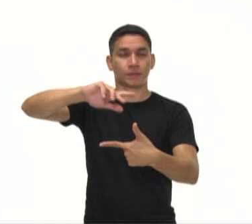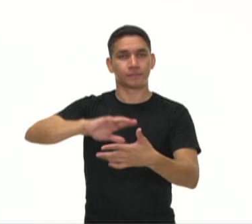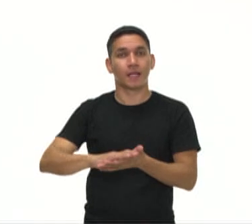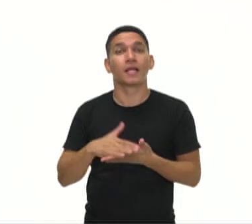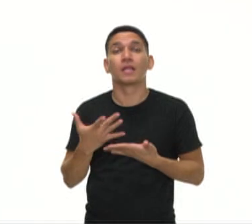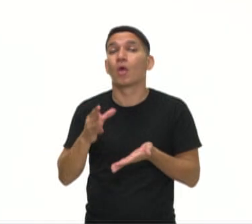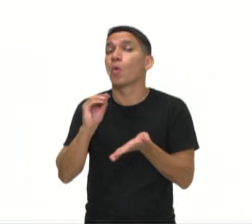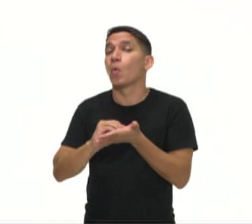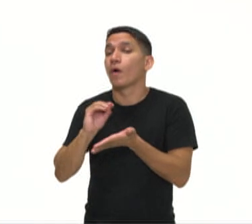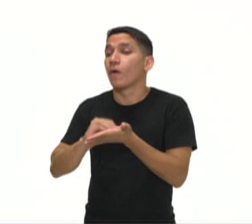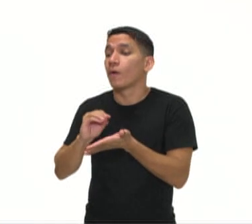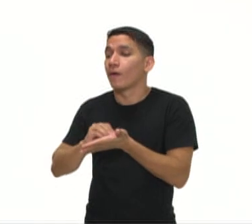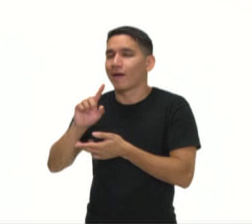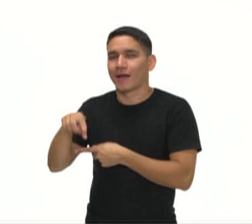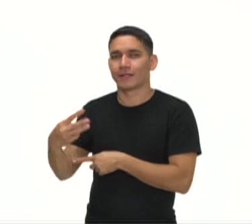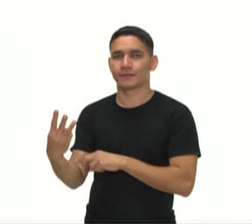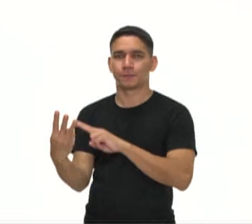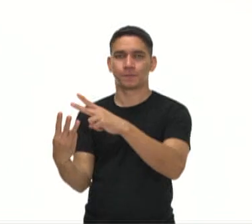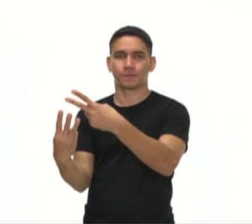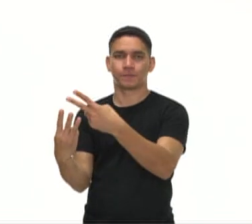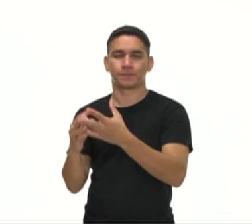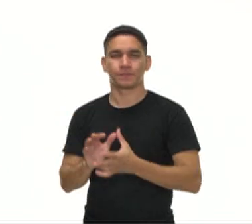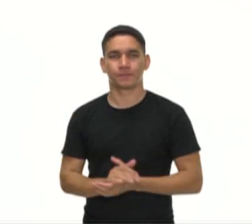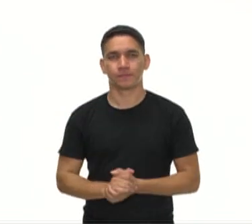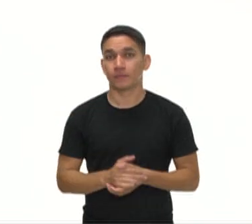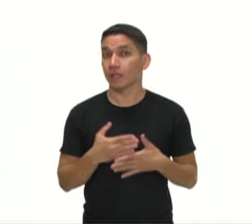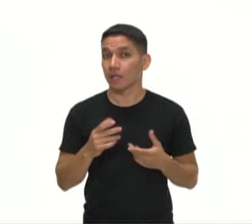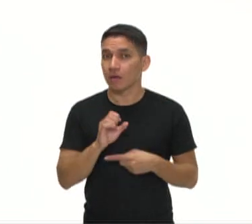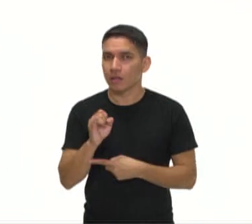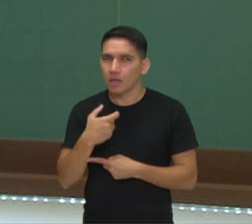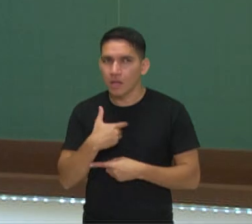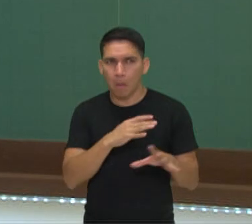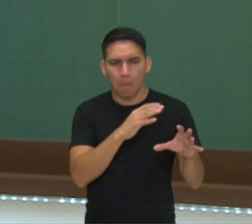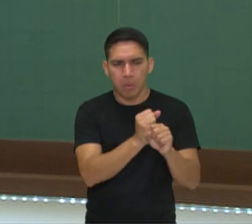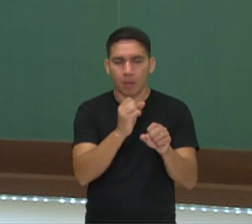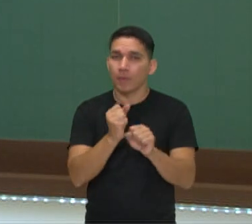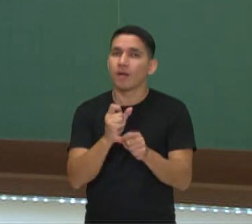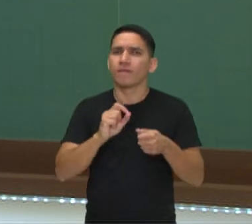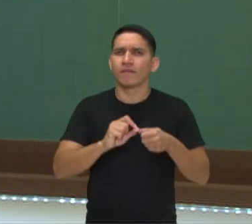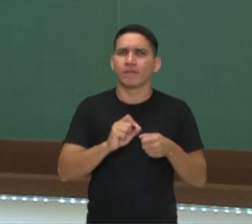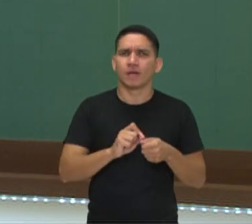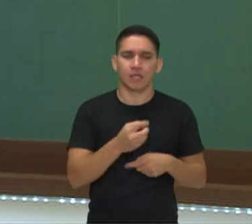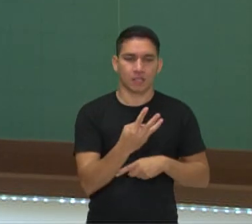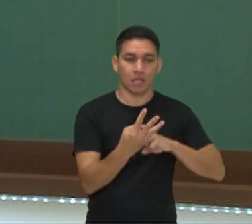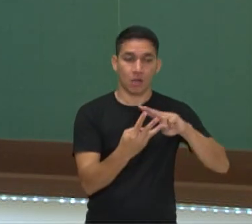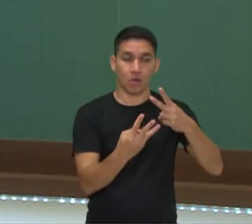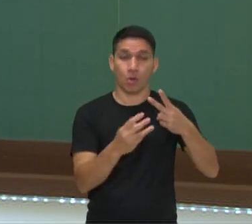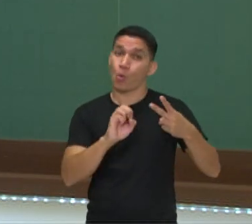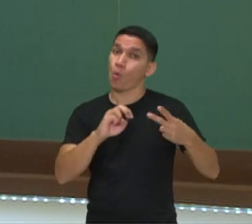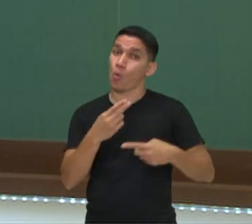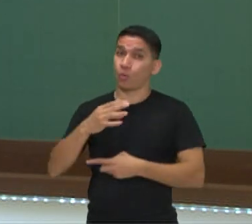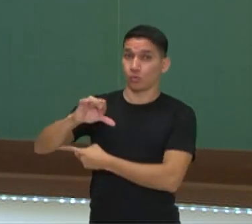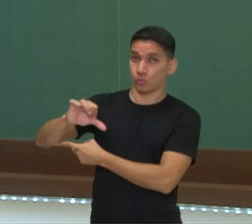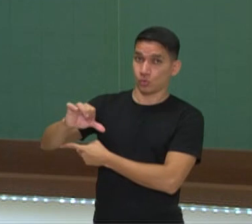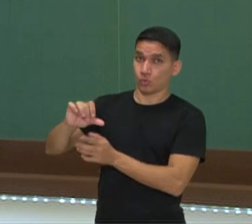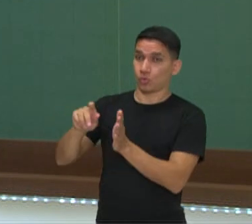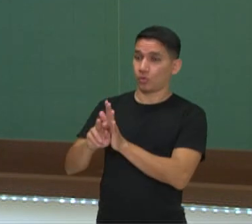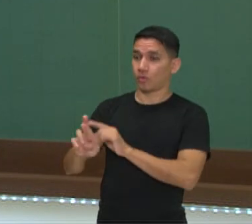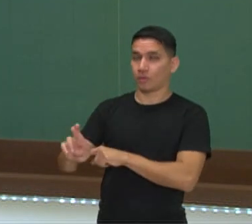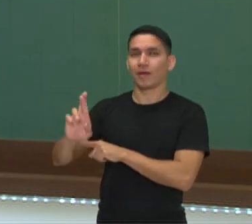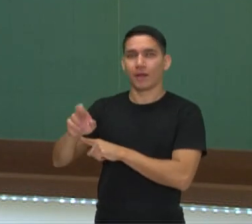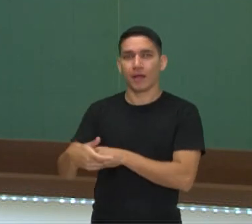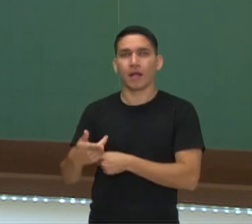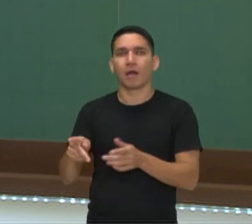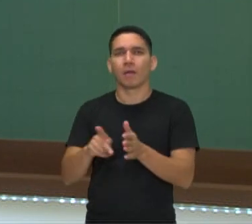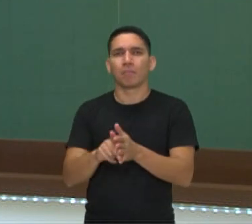que falta é o 3². Então, se eu somar 3² ou 9 naquela expressão, eu vou ter um